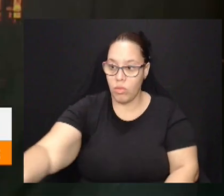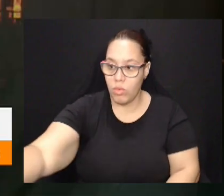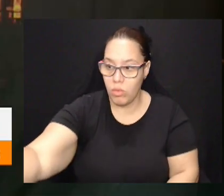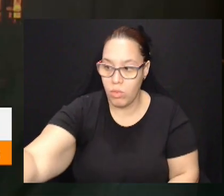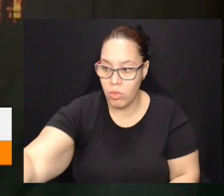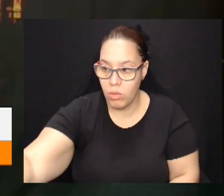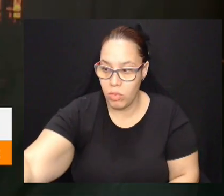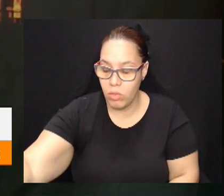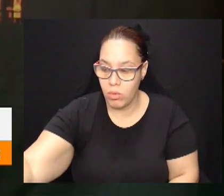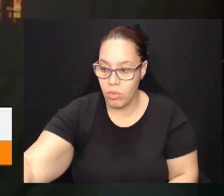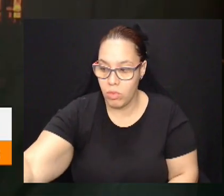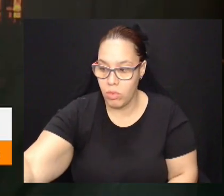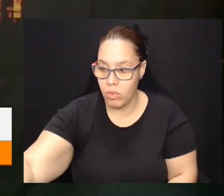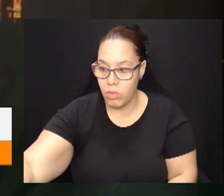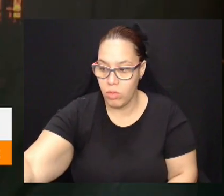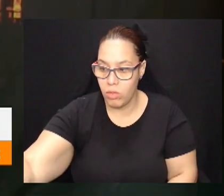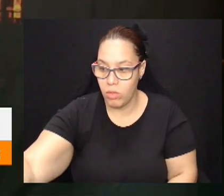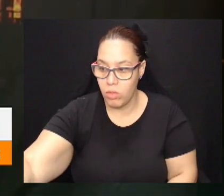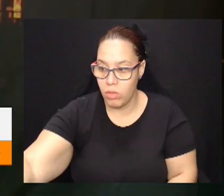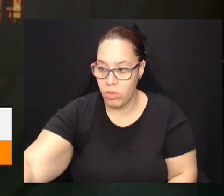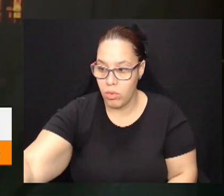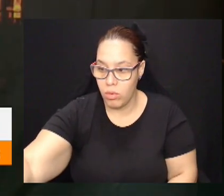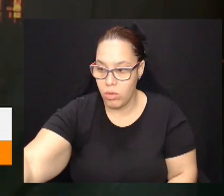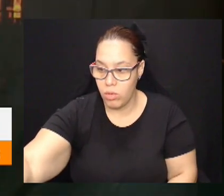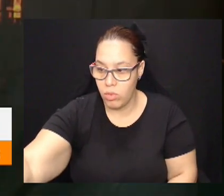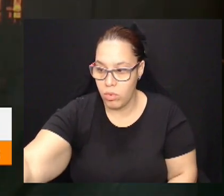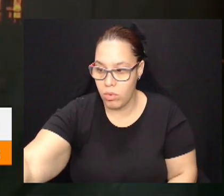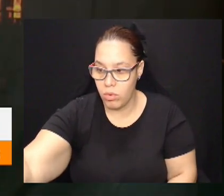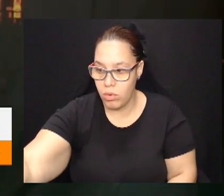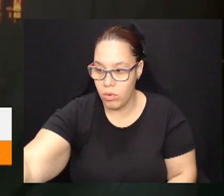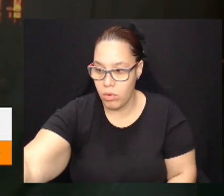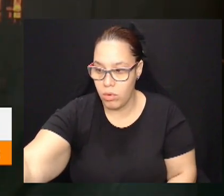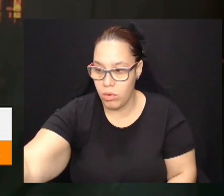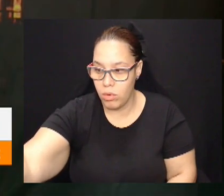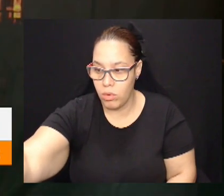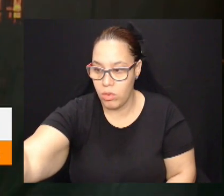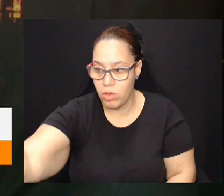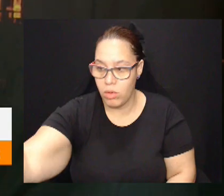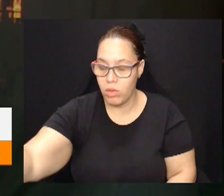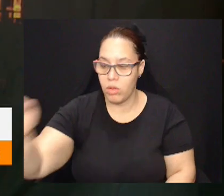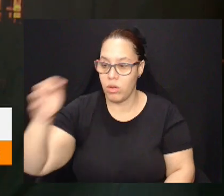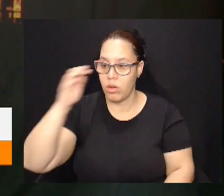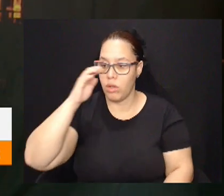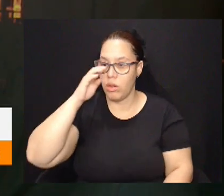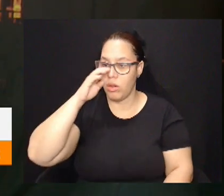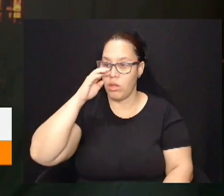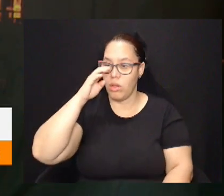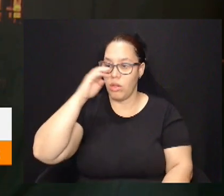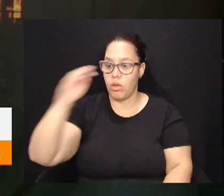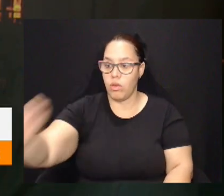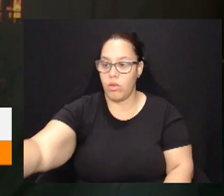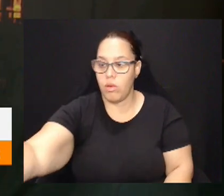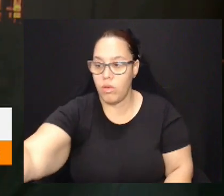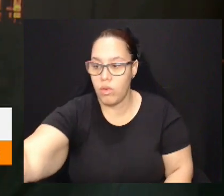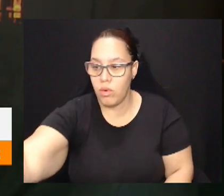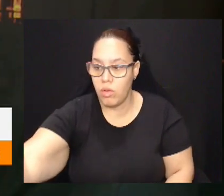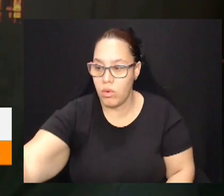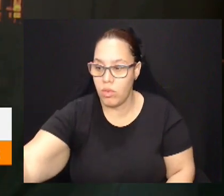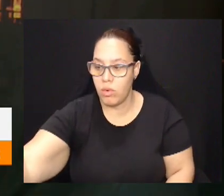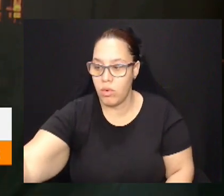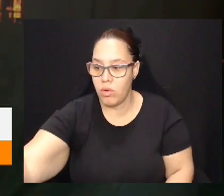Personality and Social Psychology, analisou dados de 10 mil participantes. E os